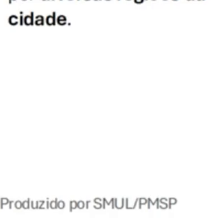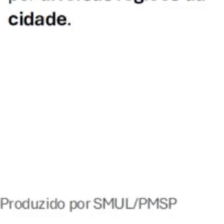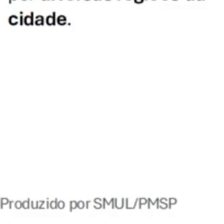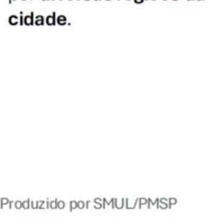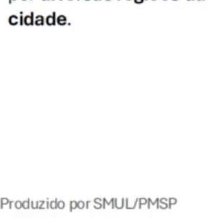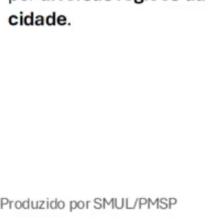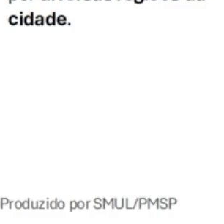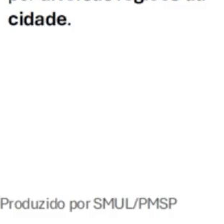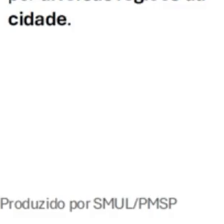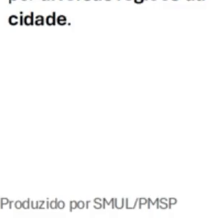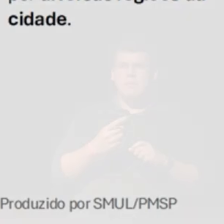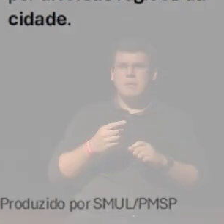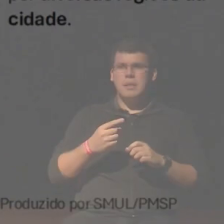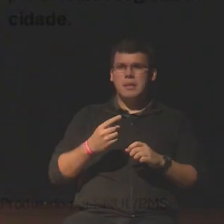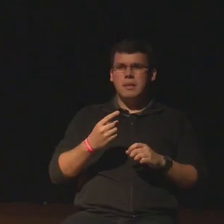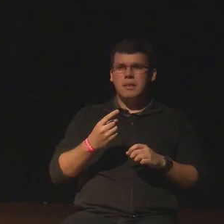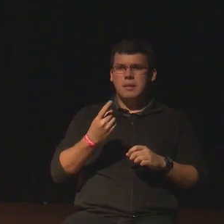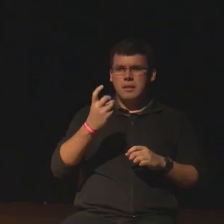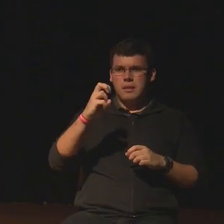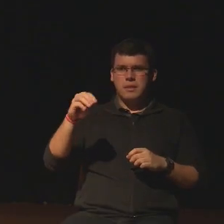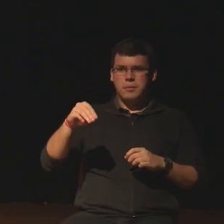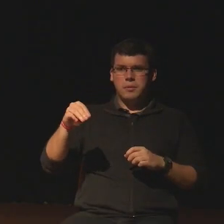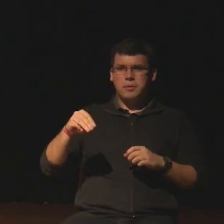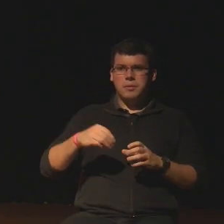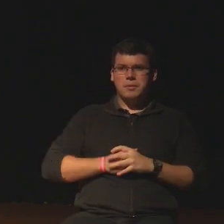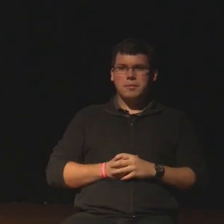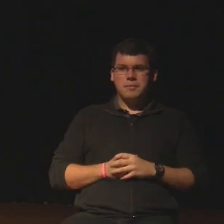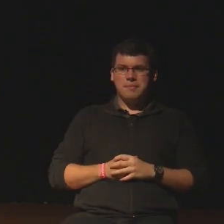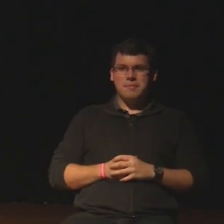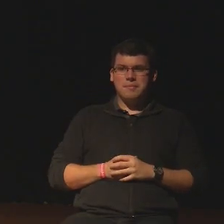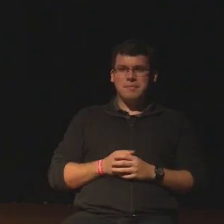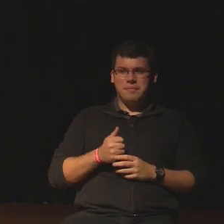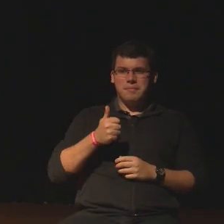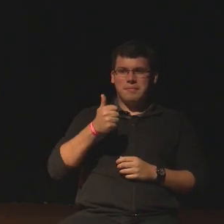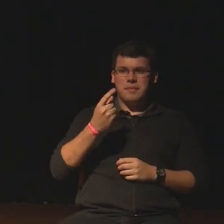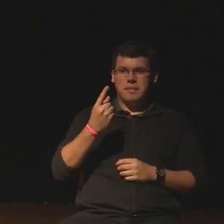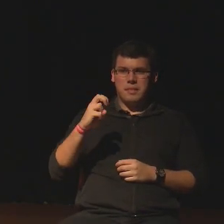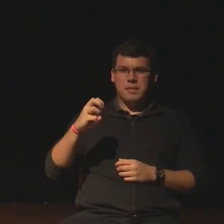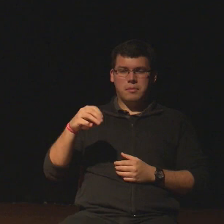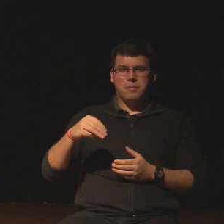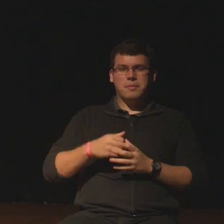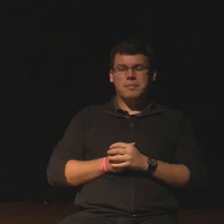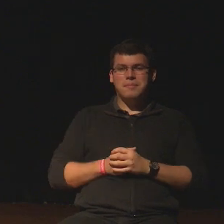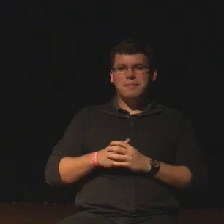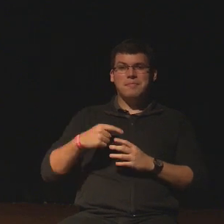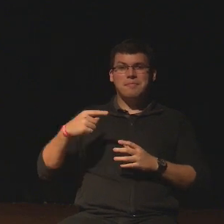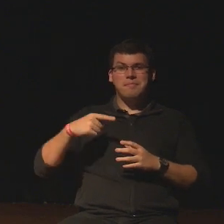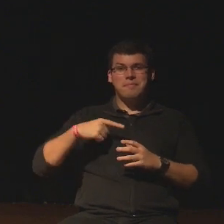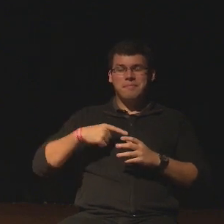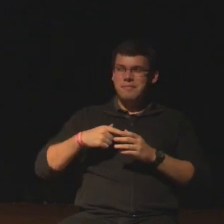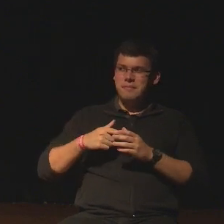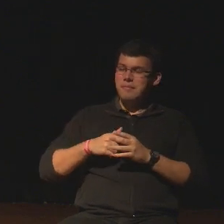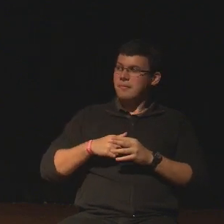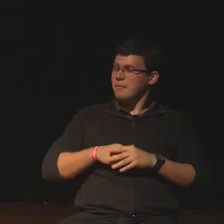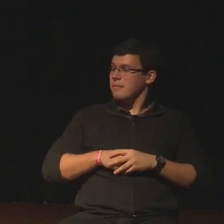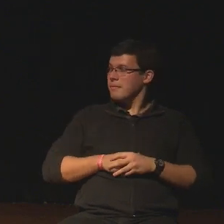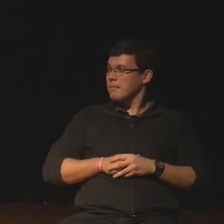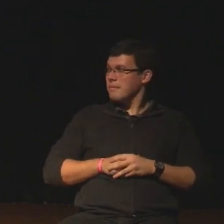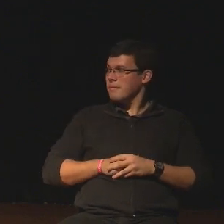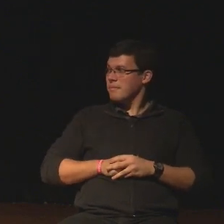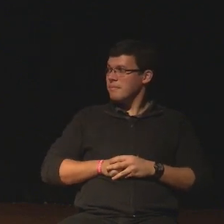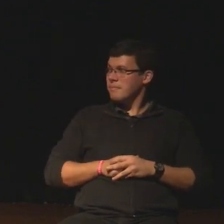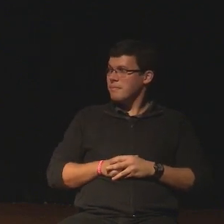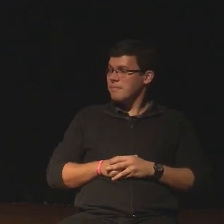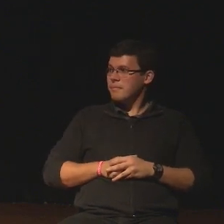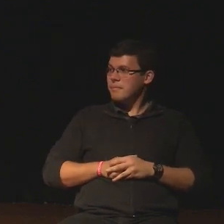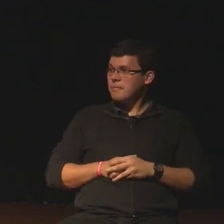linhas do sistema de transporte público, principalmente metrô e ônibus nessa parte, e o fomento da mobilidade ativa é muito